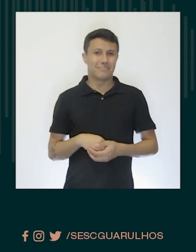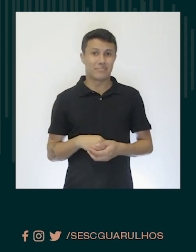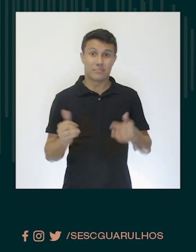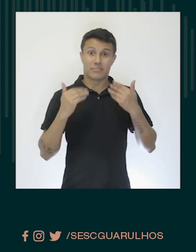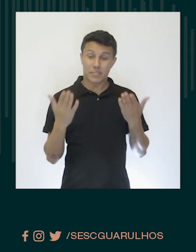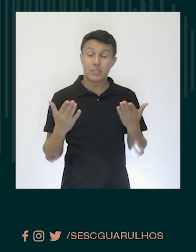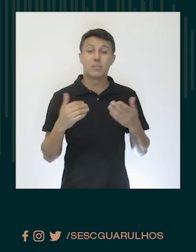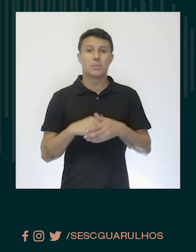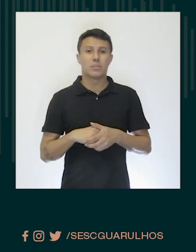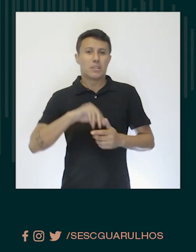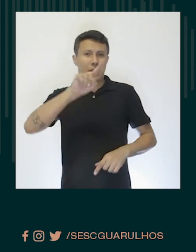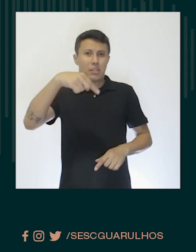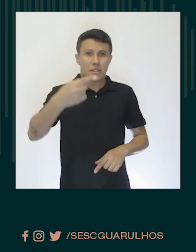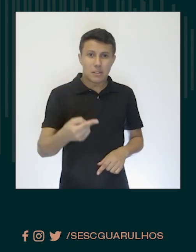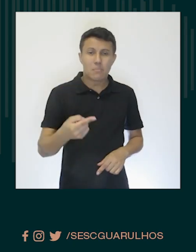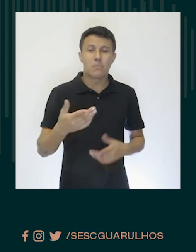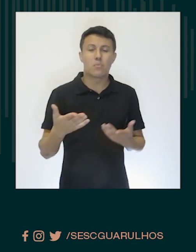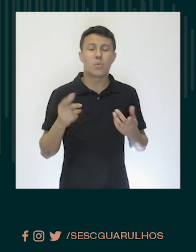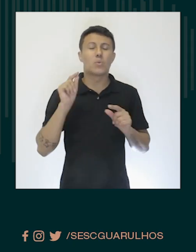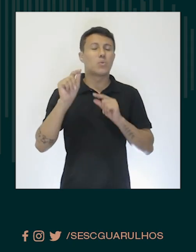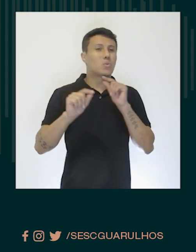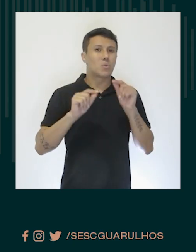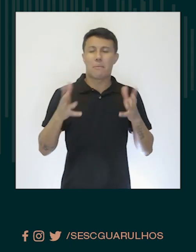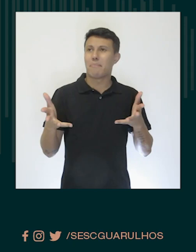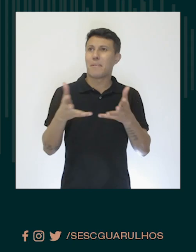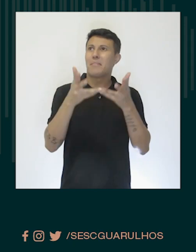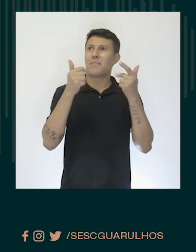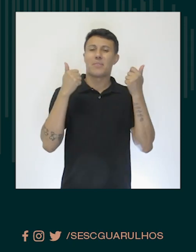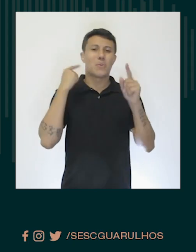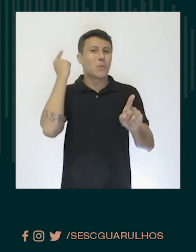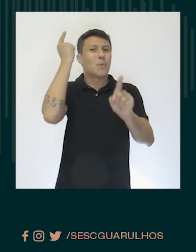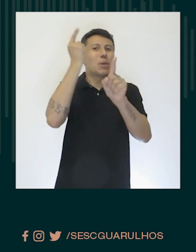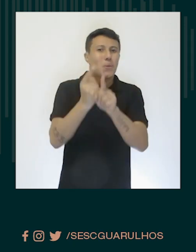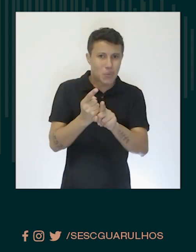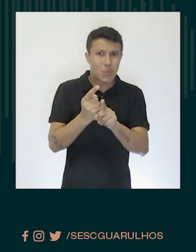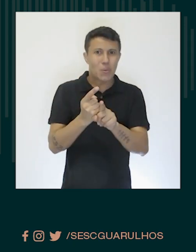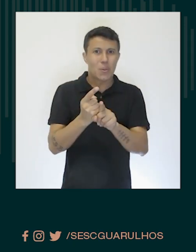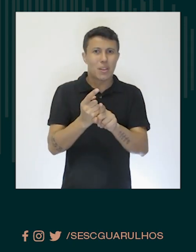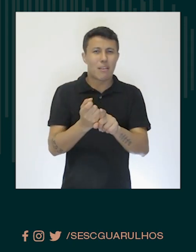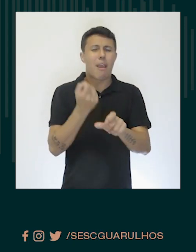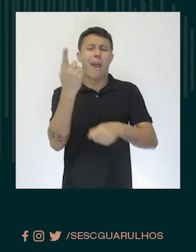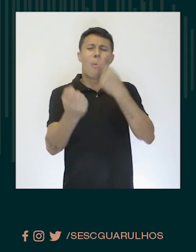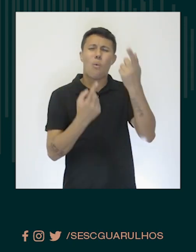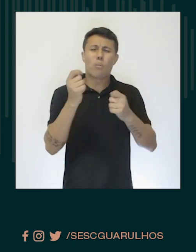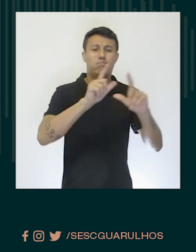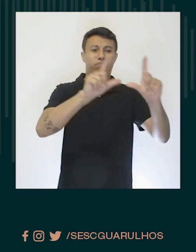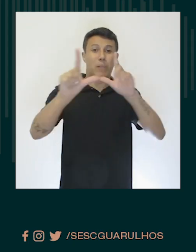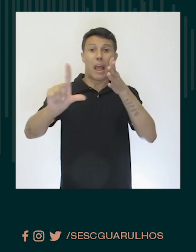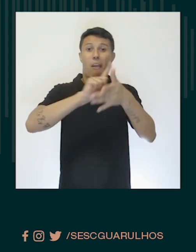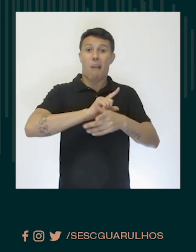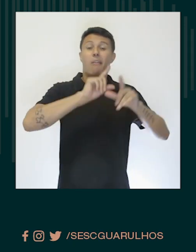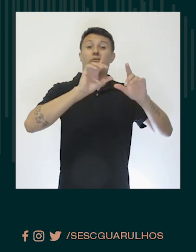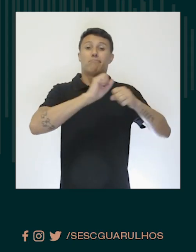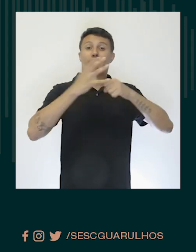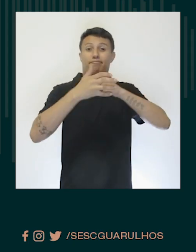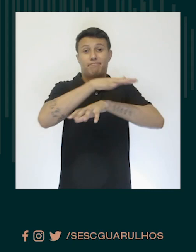depois. Não é, Dani? Isso é fantástico, né? Esse encontro que teve algumas exposições antes da pandemia.